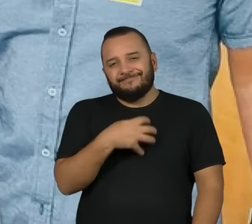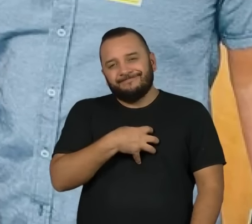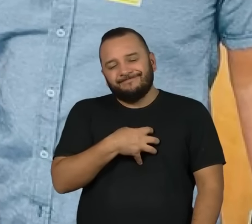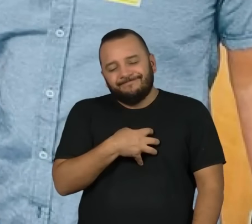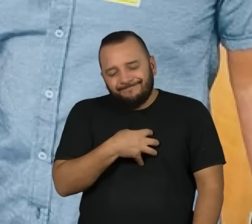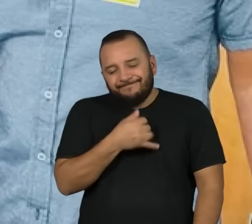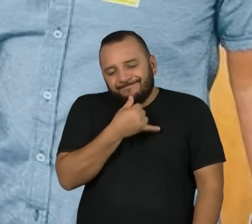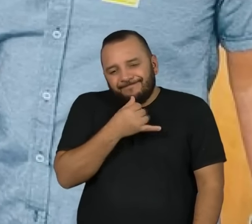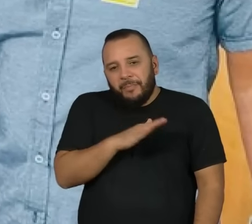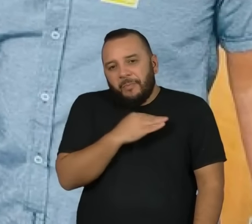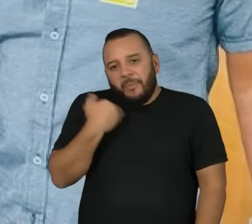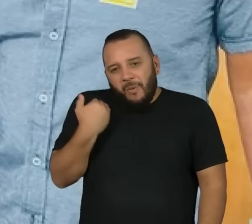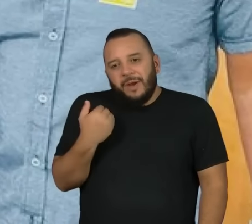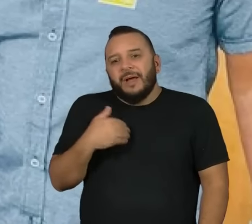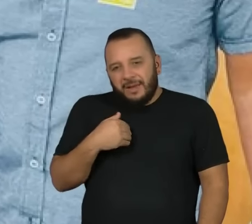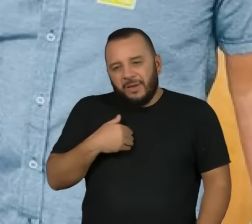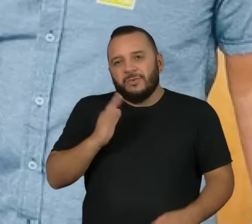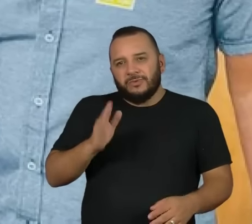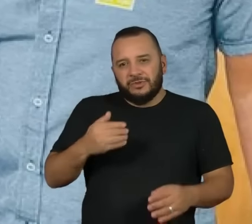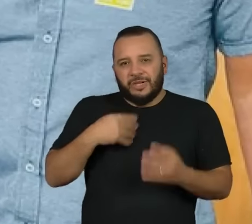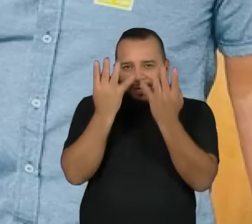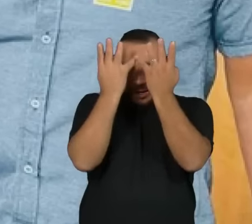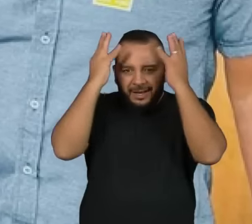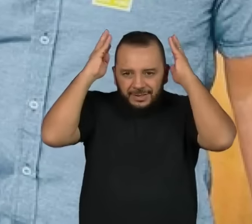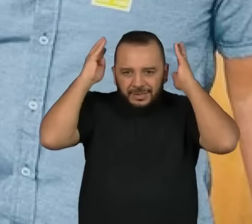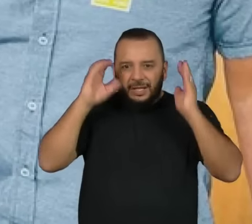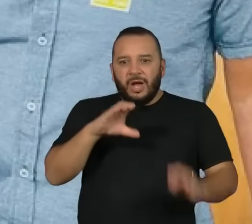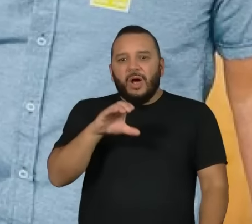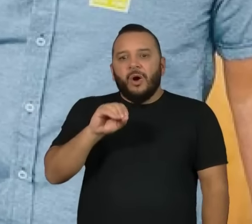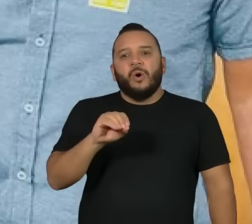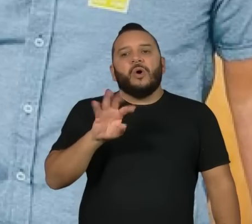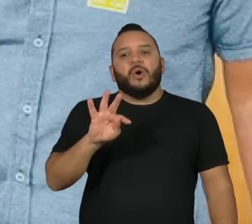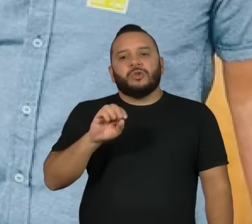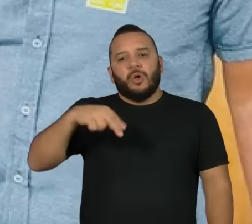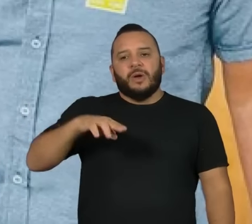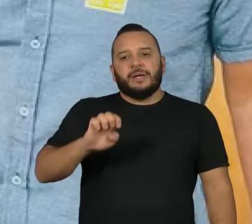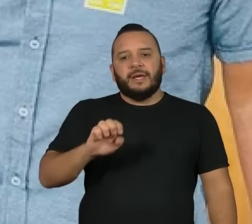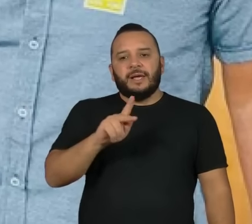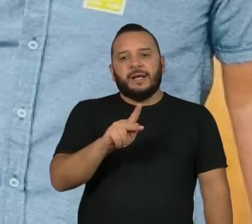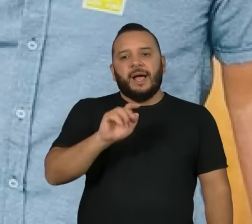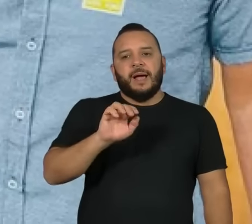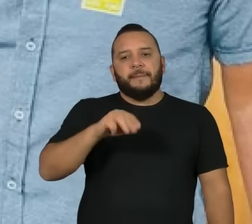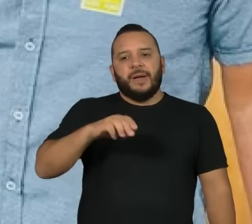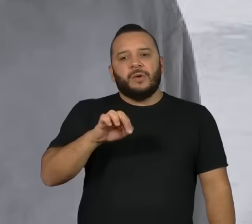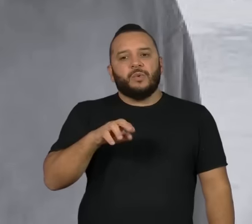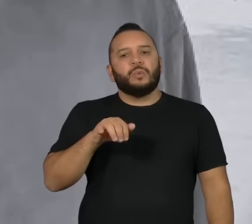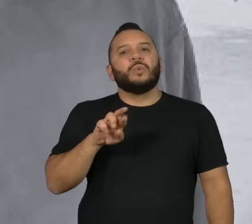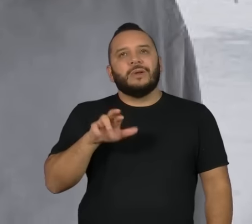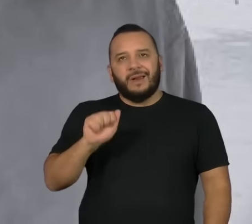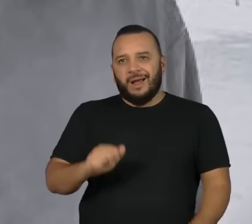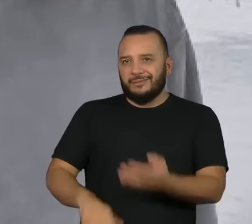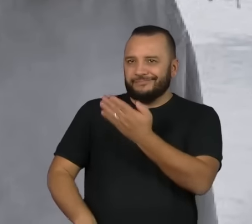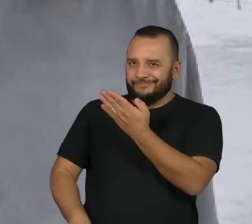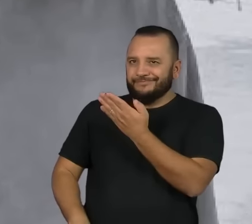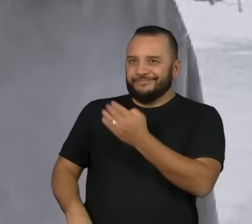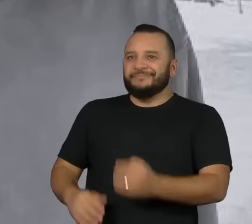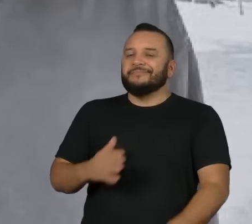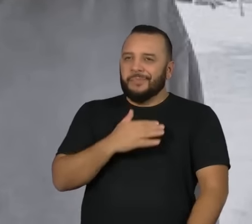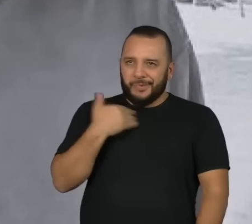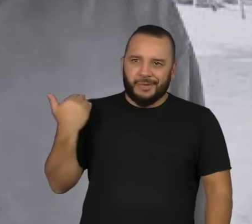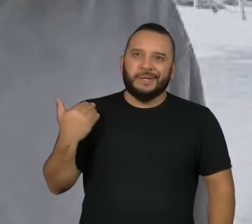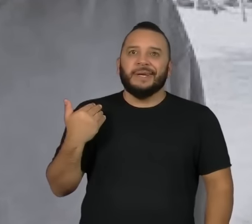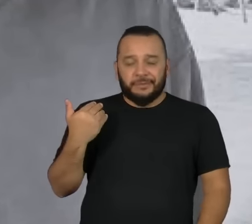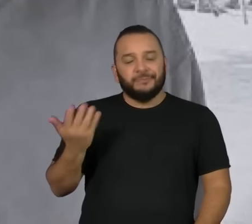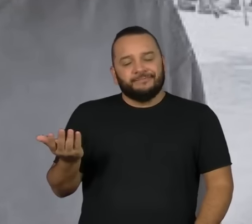cacique Cotoque Camaiurá, importante liderança do território indígena do Xingu, no Mato Grosso. A vida dele foi marcada